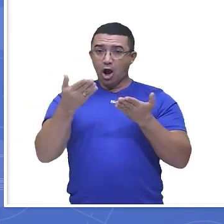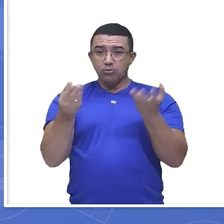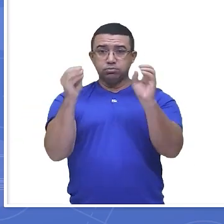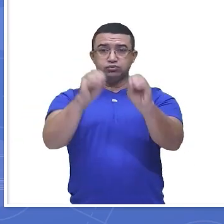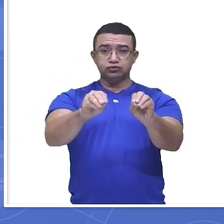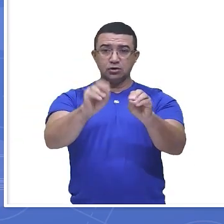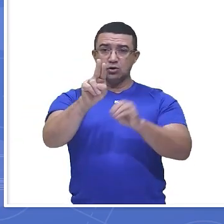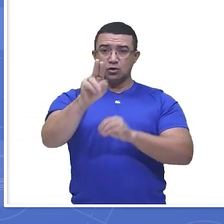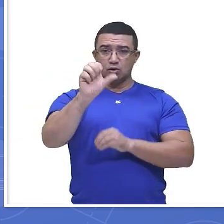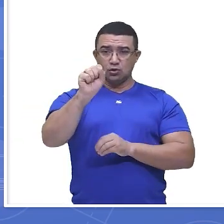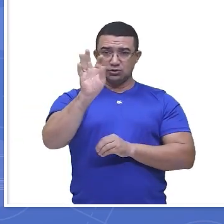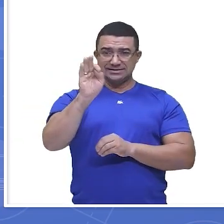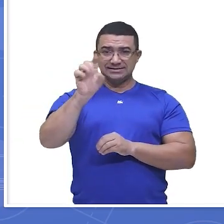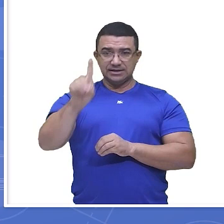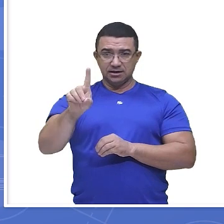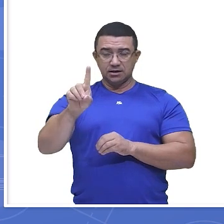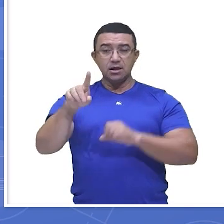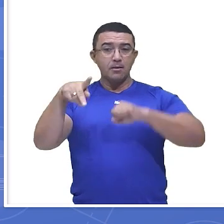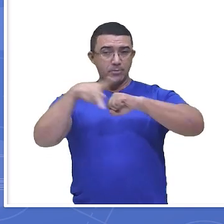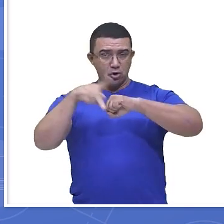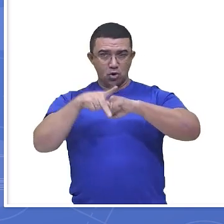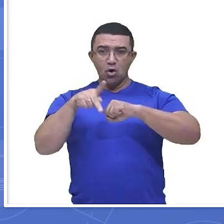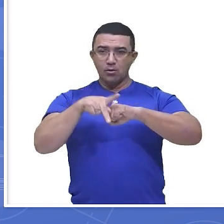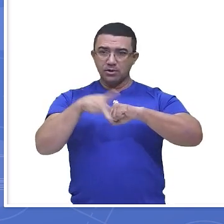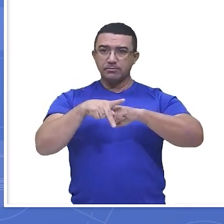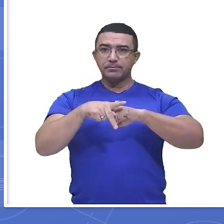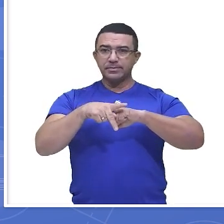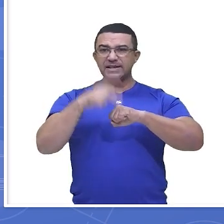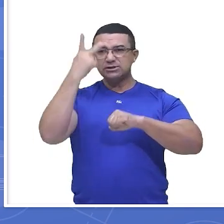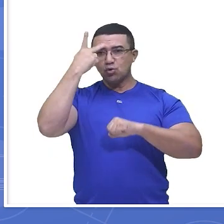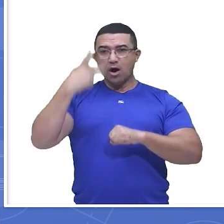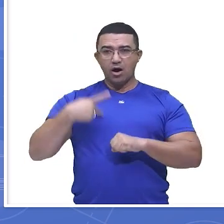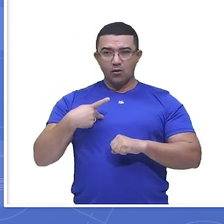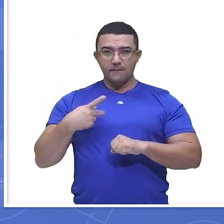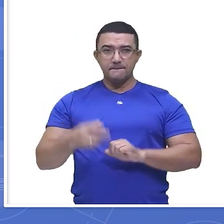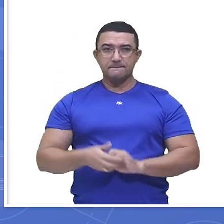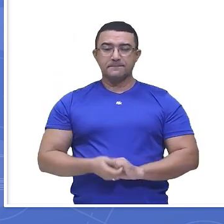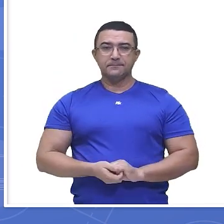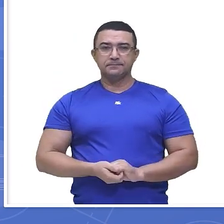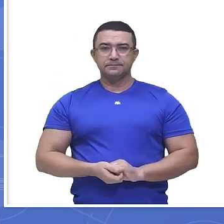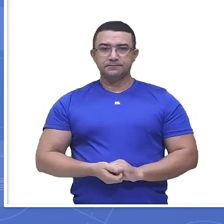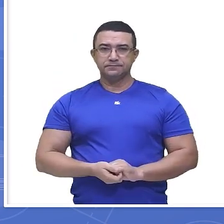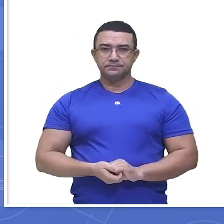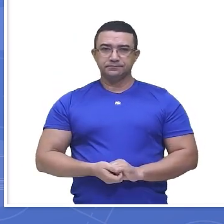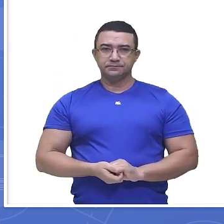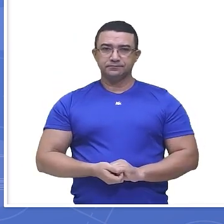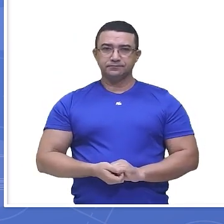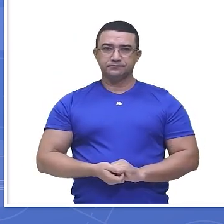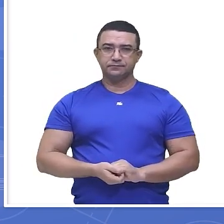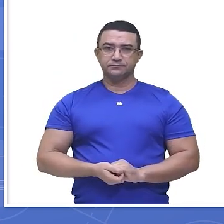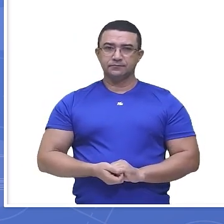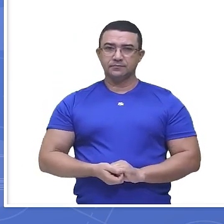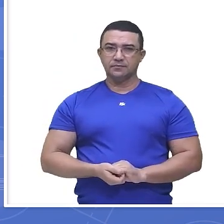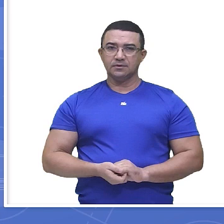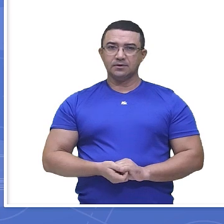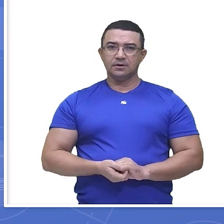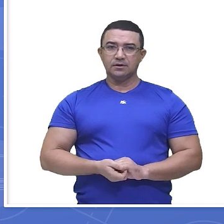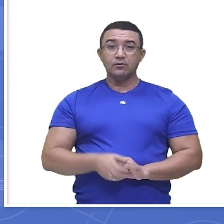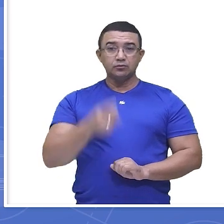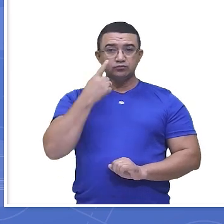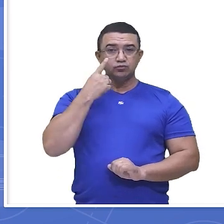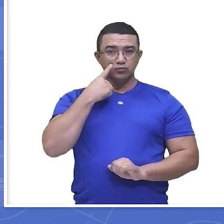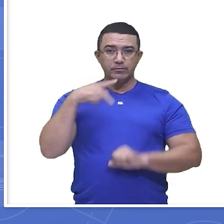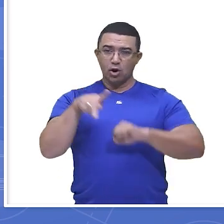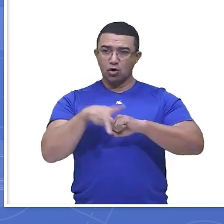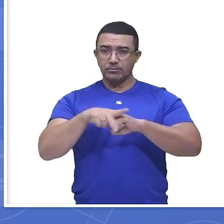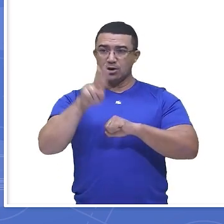o pronome pessoal, ok? Vamos lá então fazer análise. Aqui nós temos usted, que é o